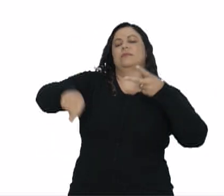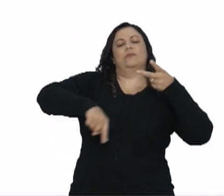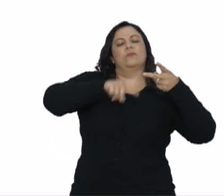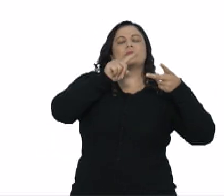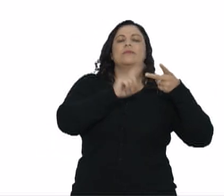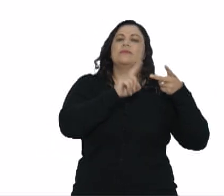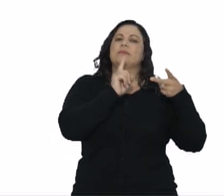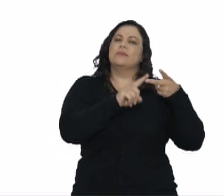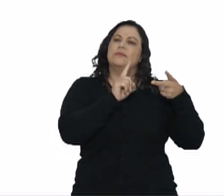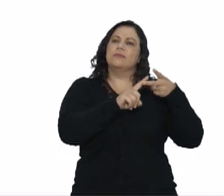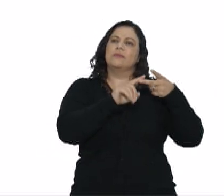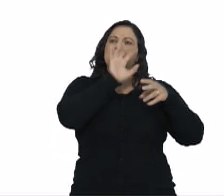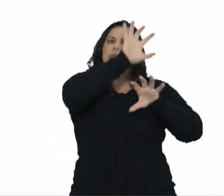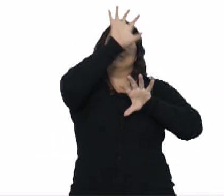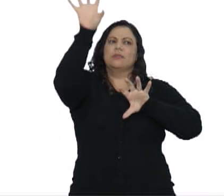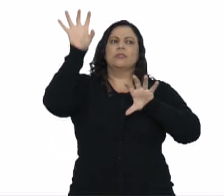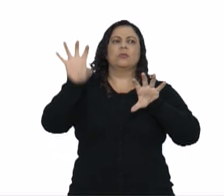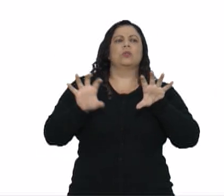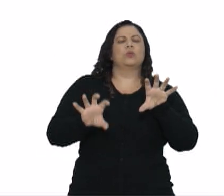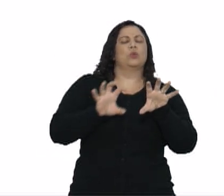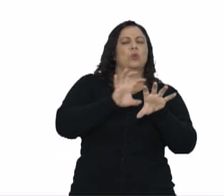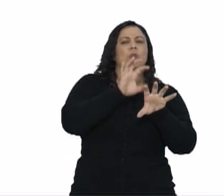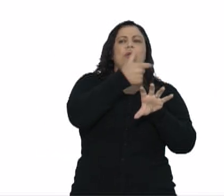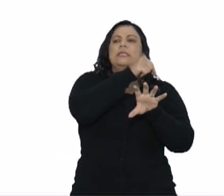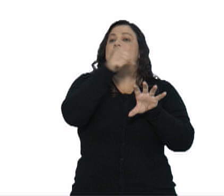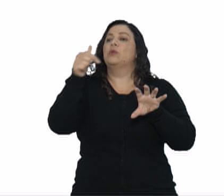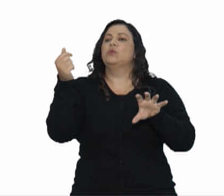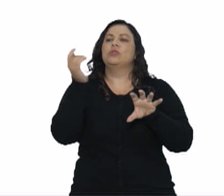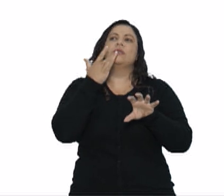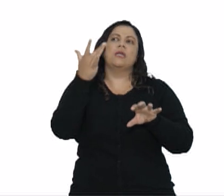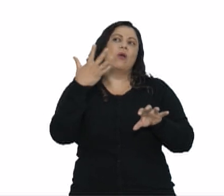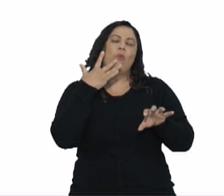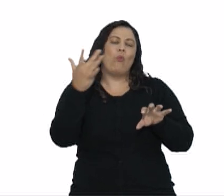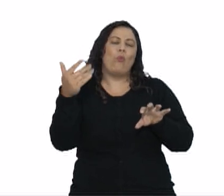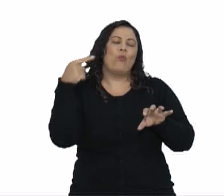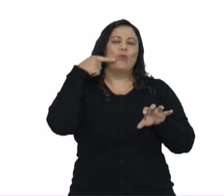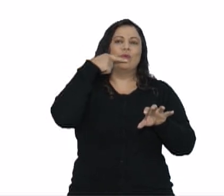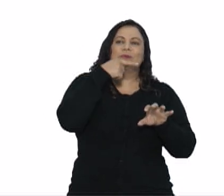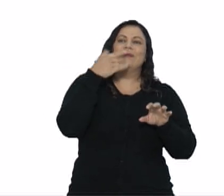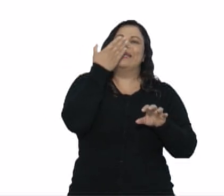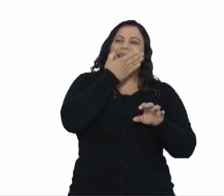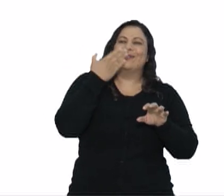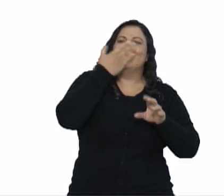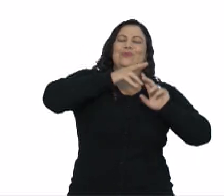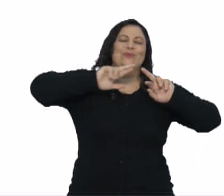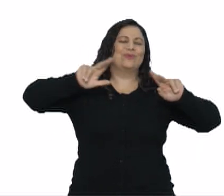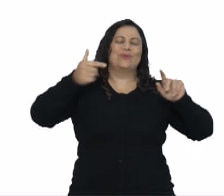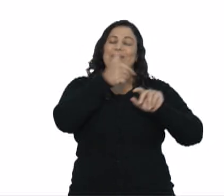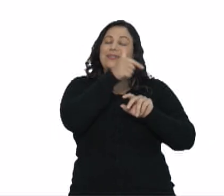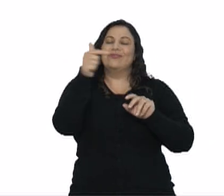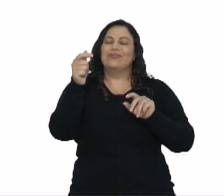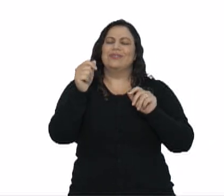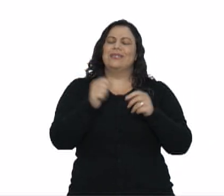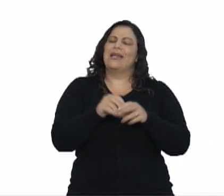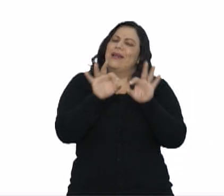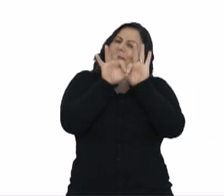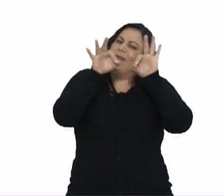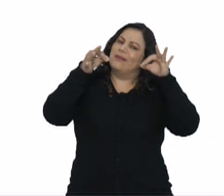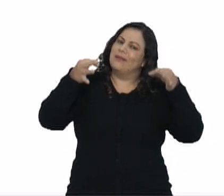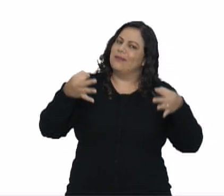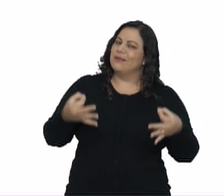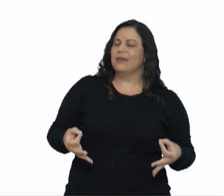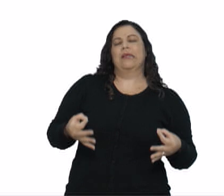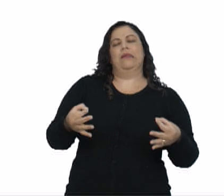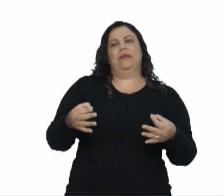ouro, e na época o São Paulo fazia parte disso, as talhas eram modestas e trabalhos eram realizados por artistas de